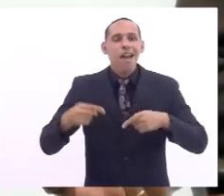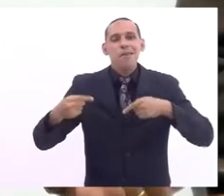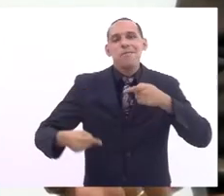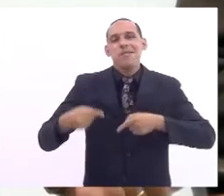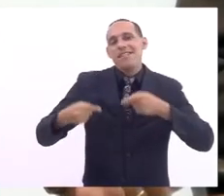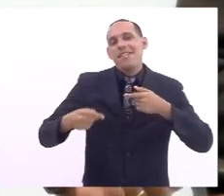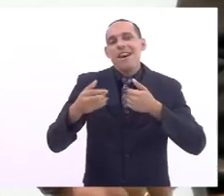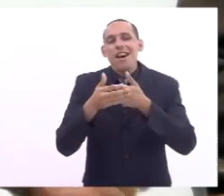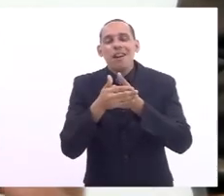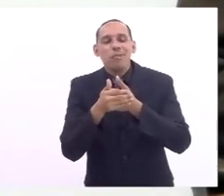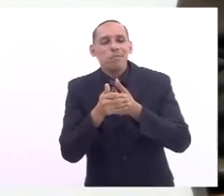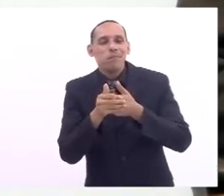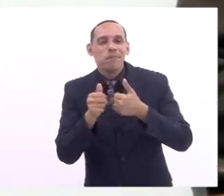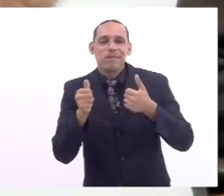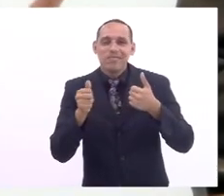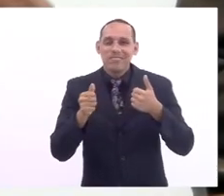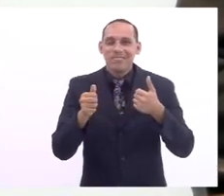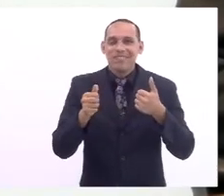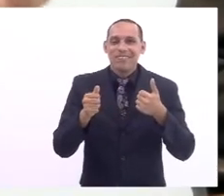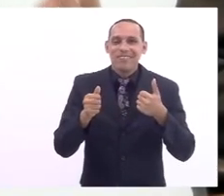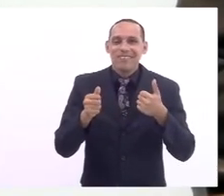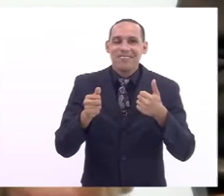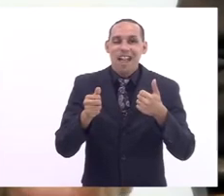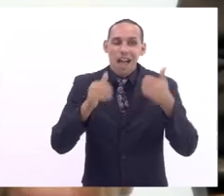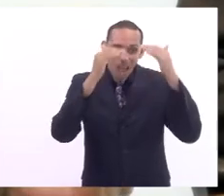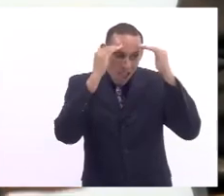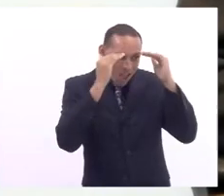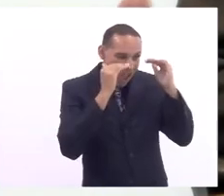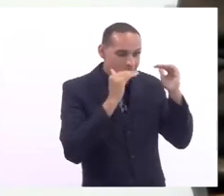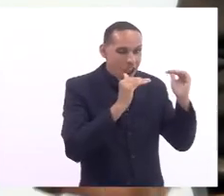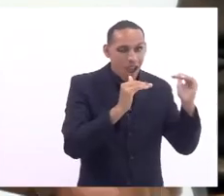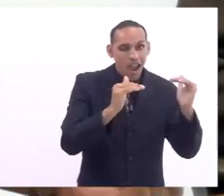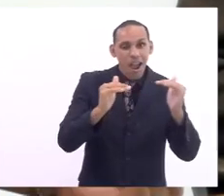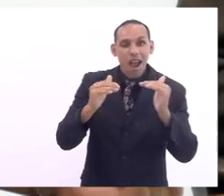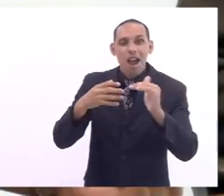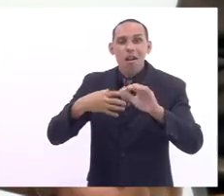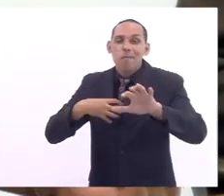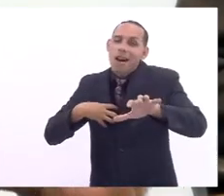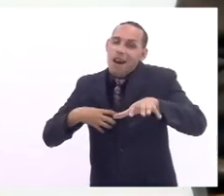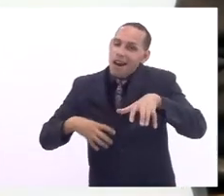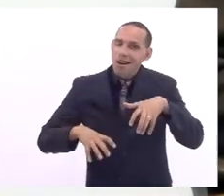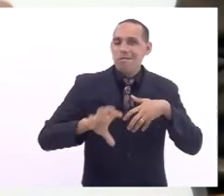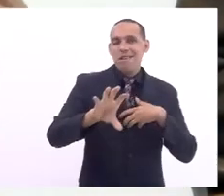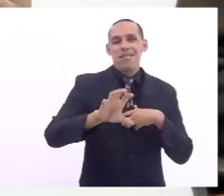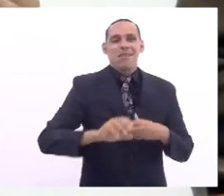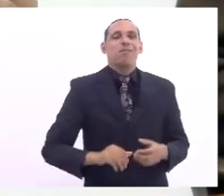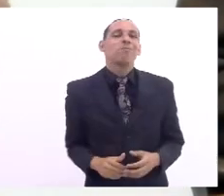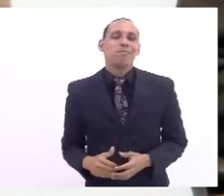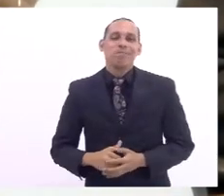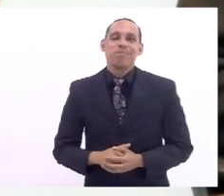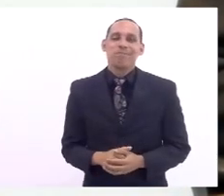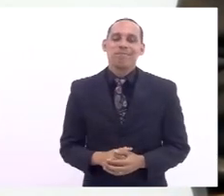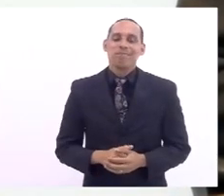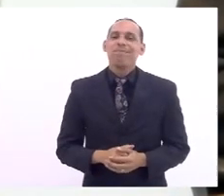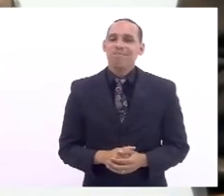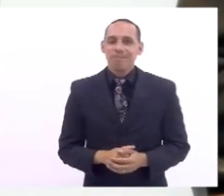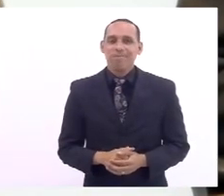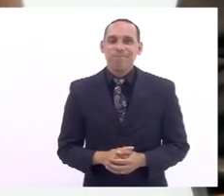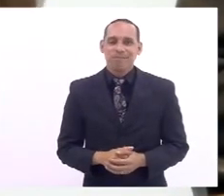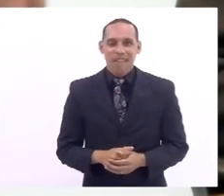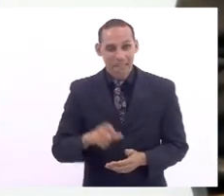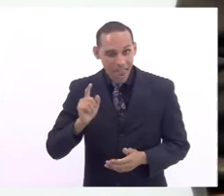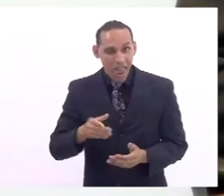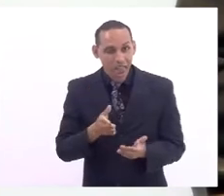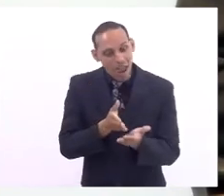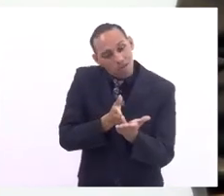que foi falado aqui muitas vezes né do afeto e do respeito e da empatia é se você é é um pouco o